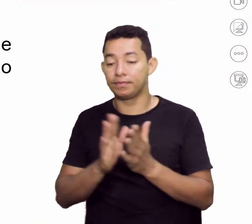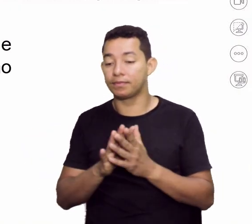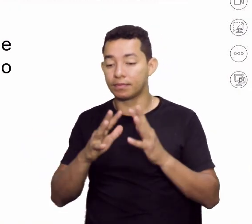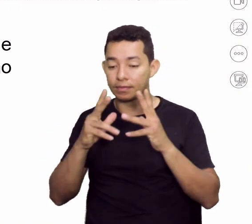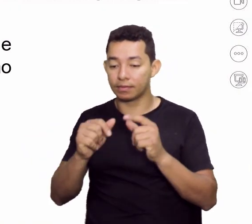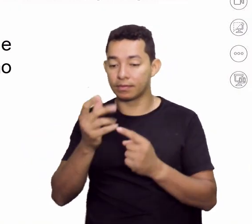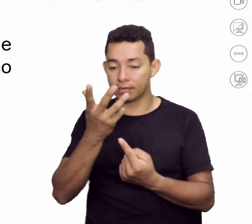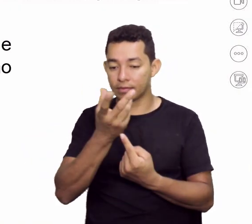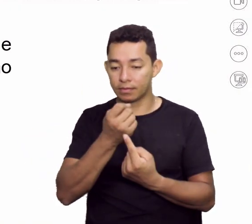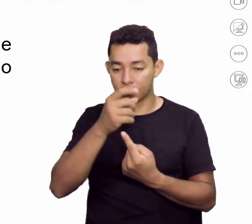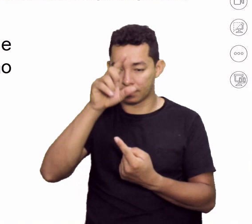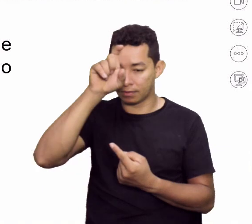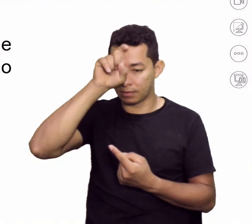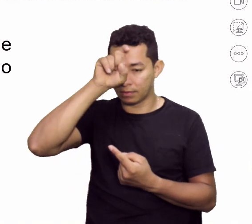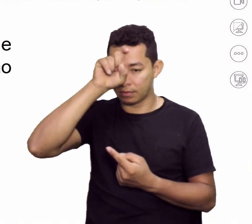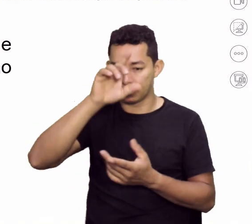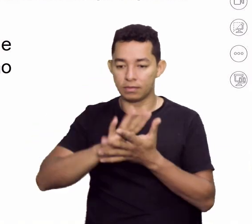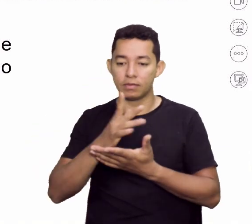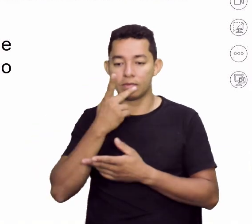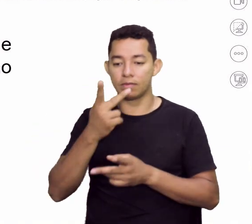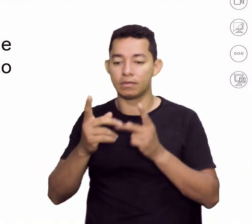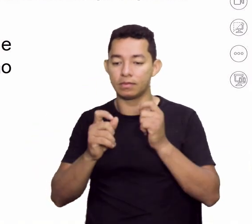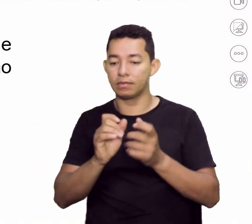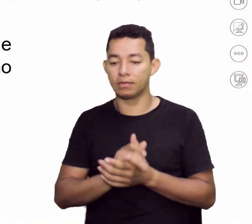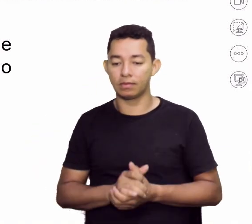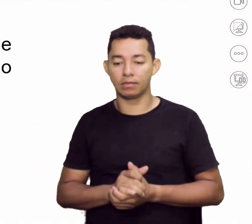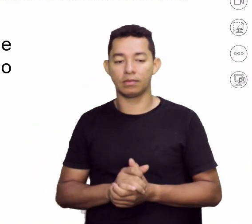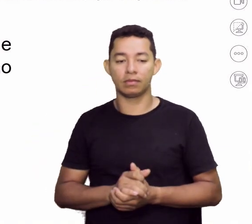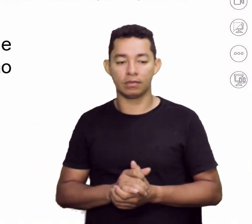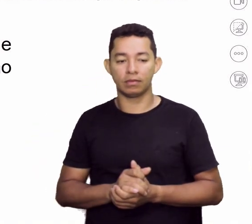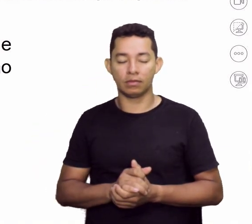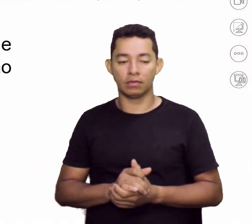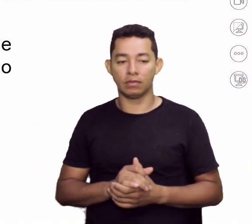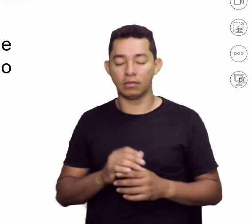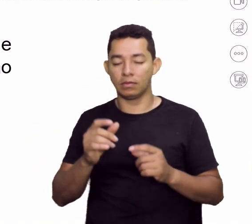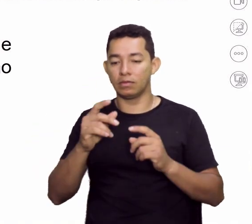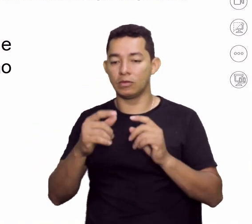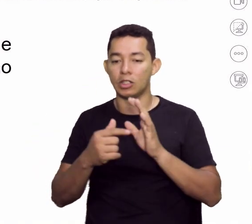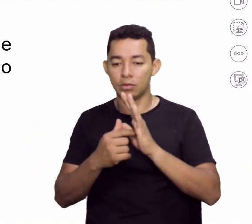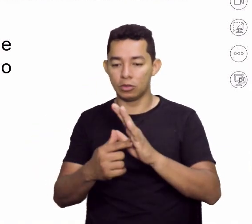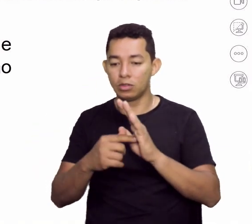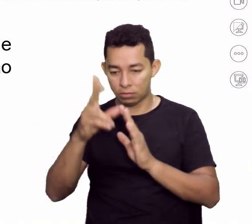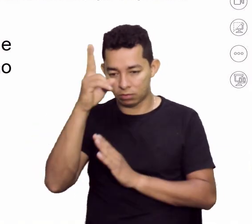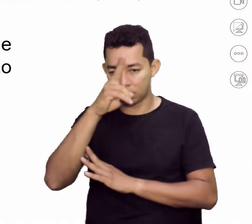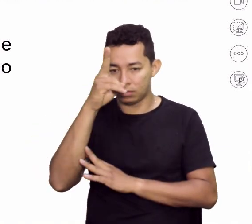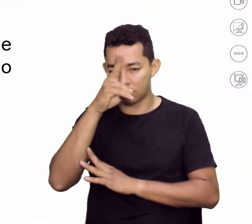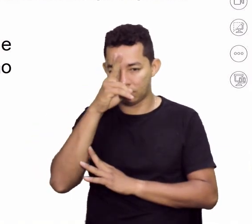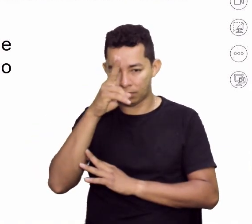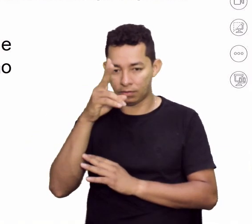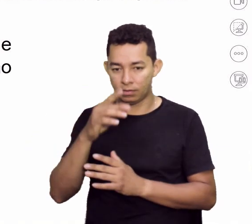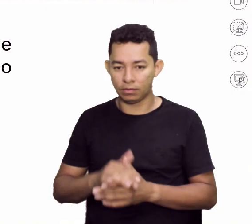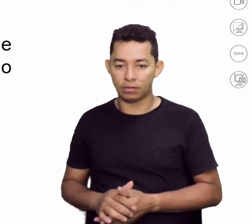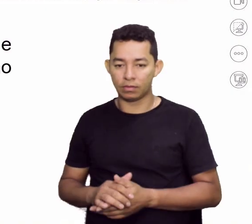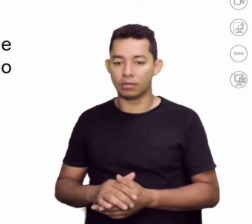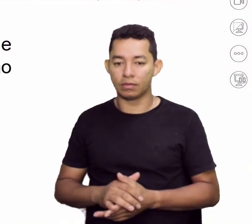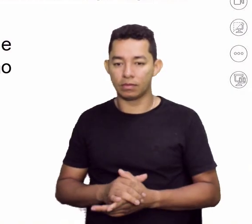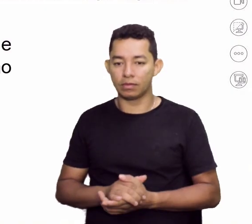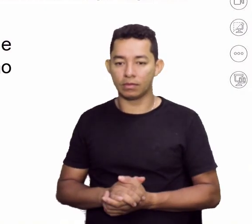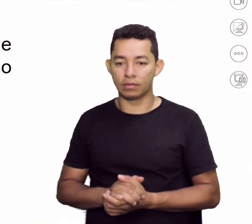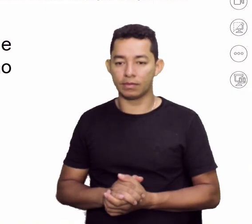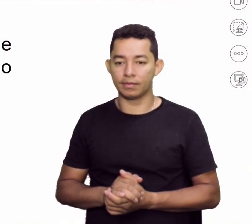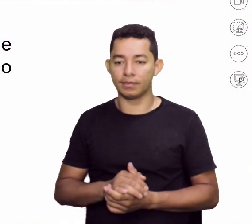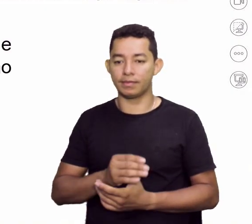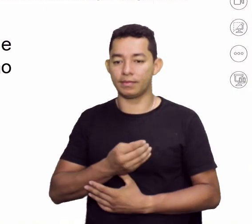toda a pintura egípcia vai contando uma história, vai mostrando não só a vida